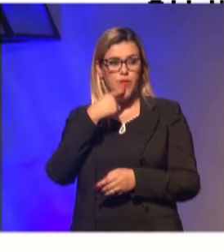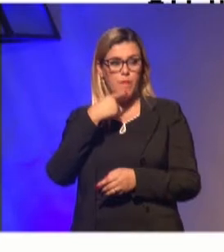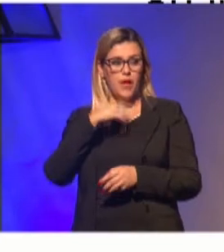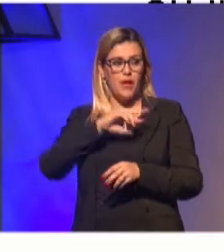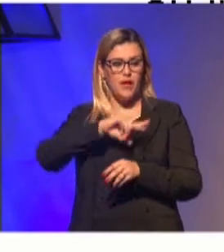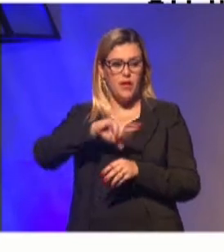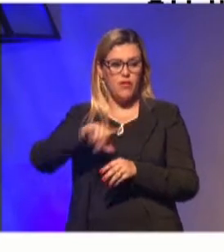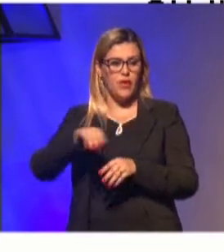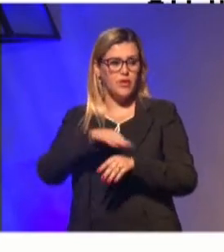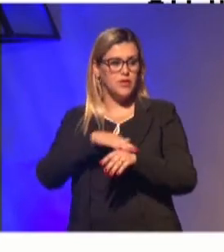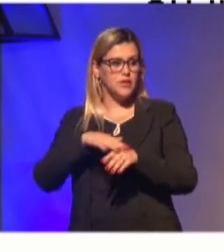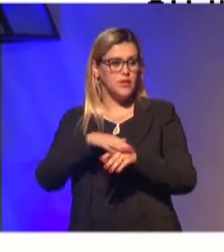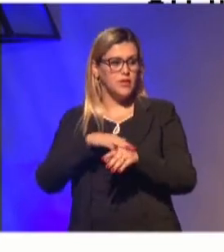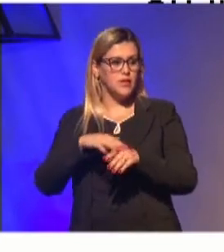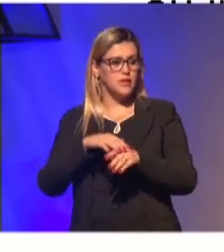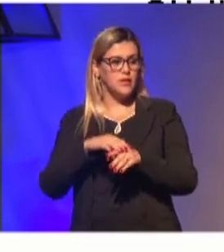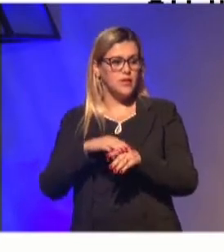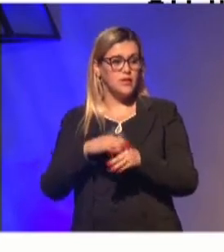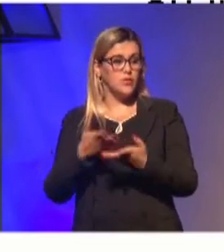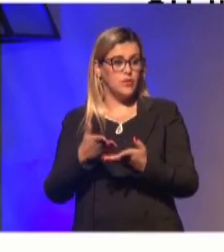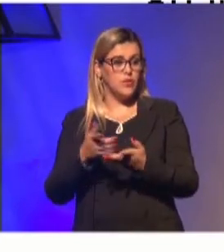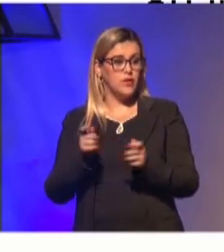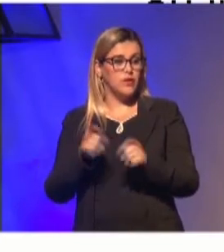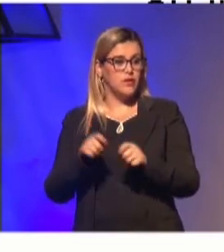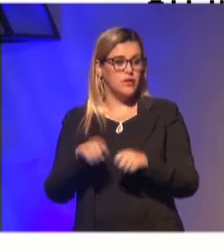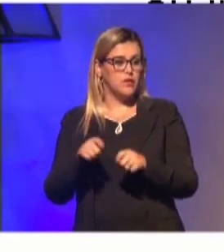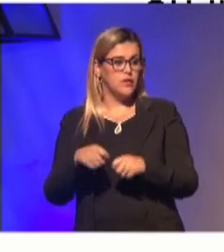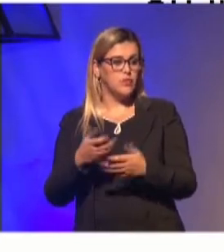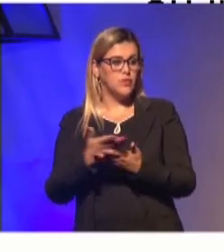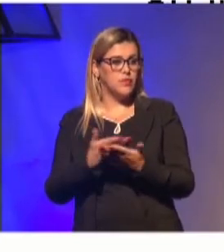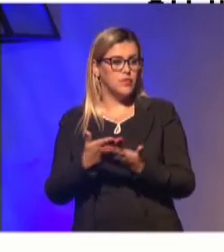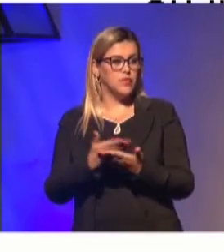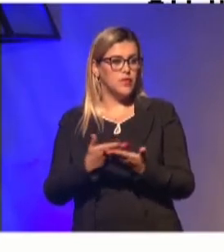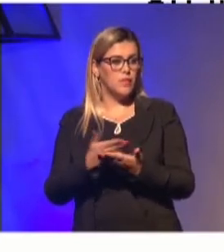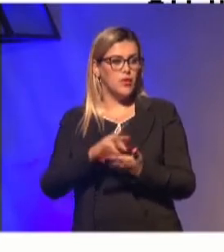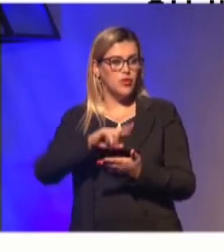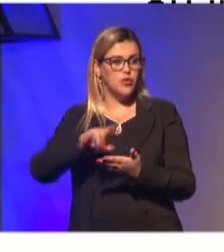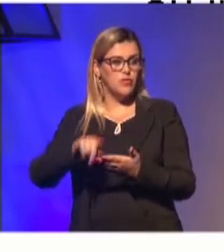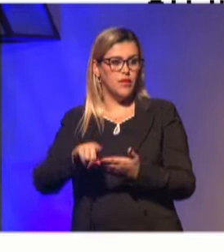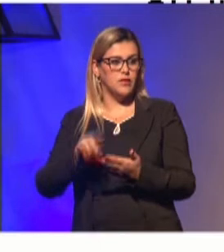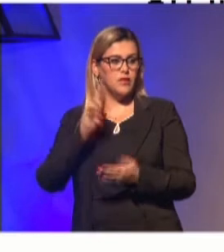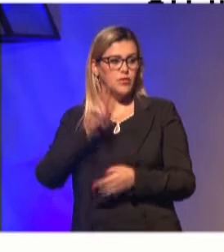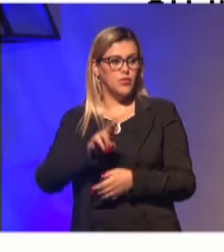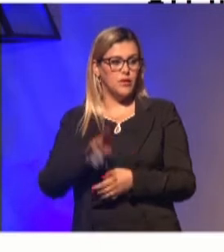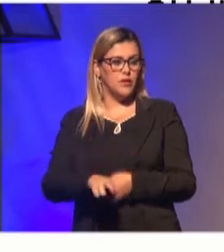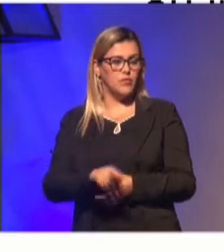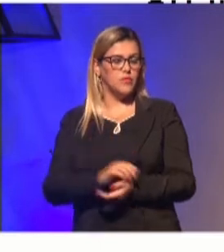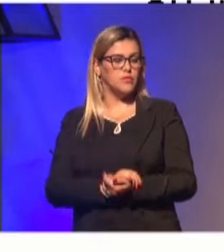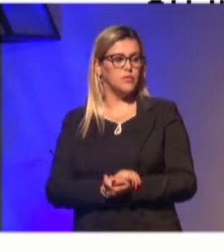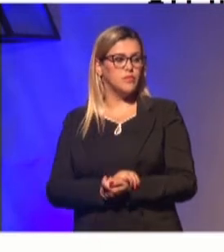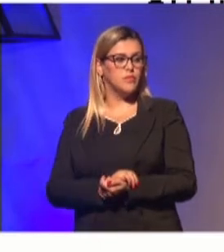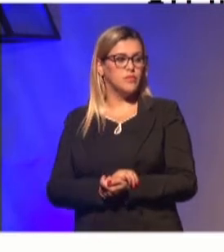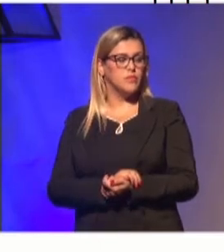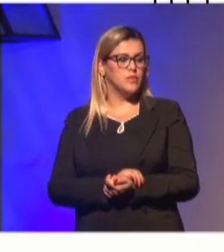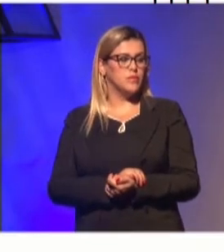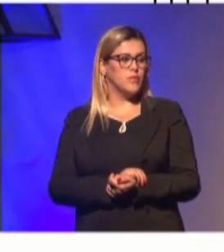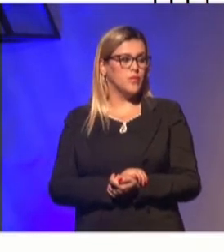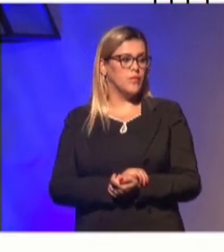e que possuem efeitos aí, mecanismos que levam aí a diferentes respostas.